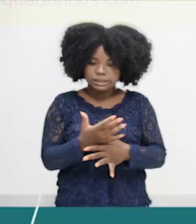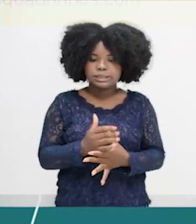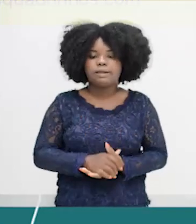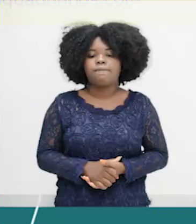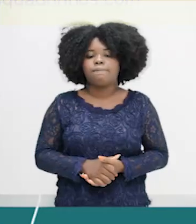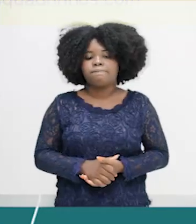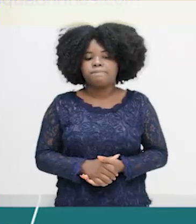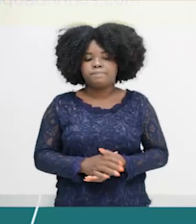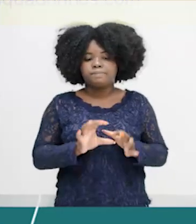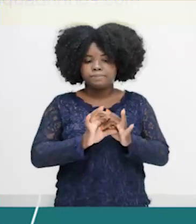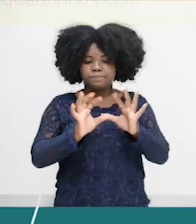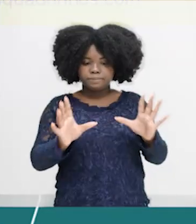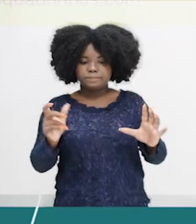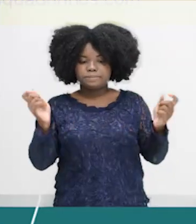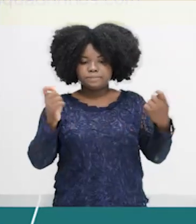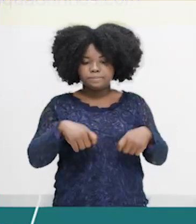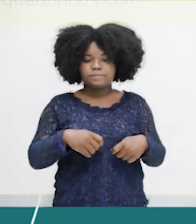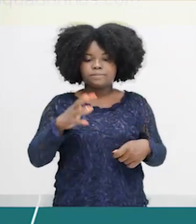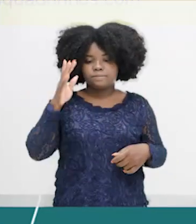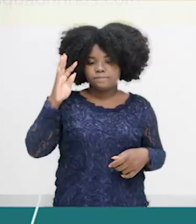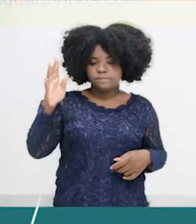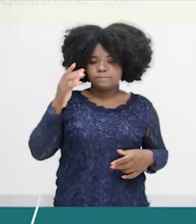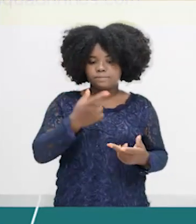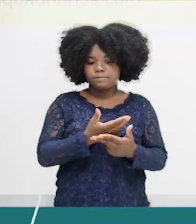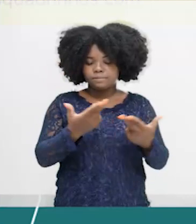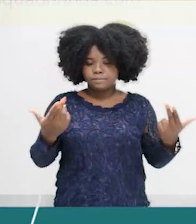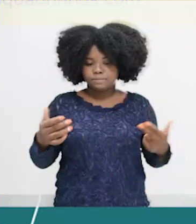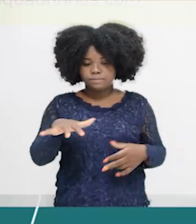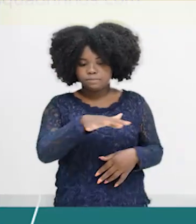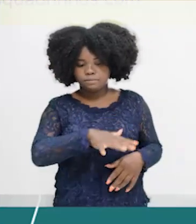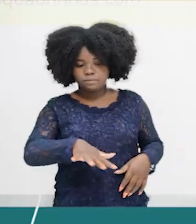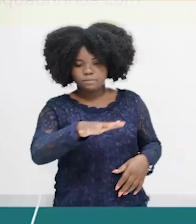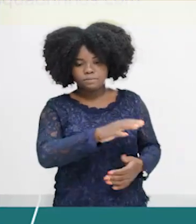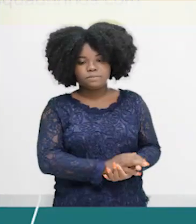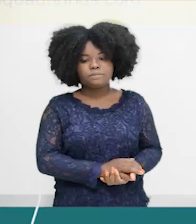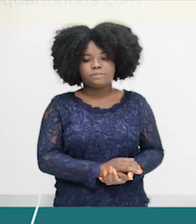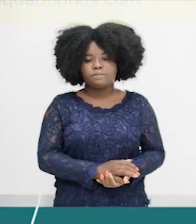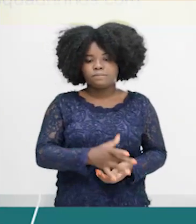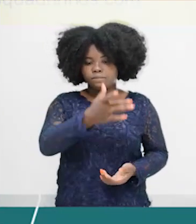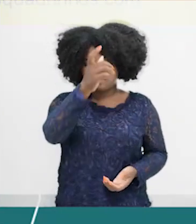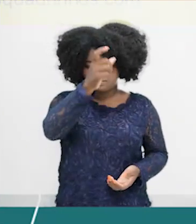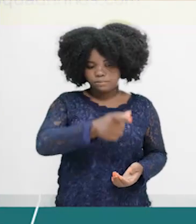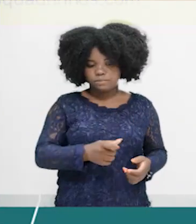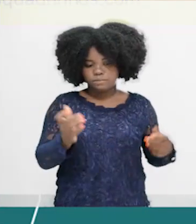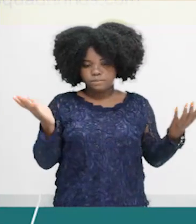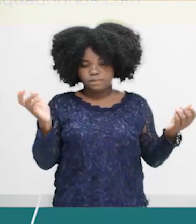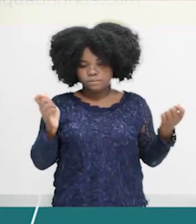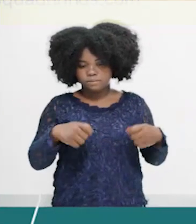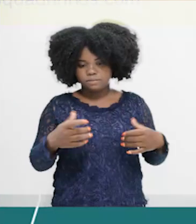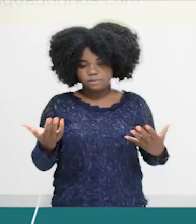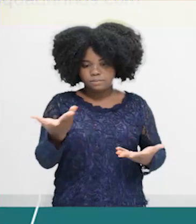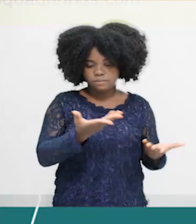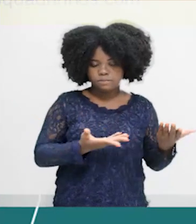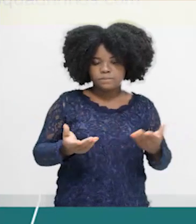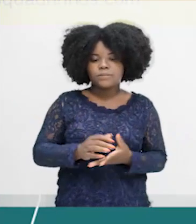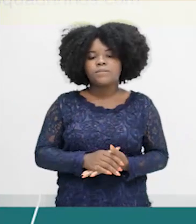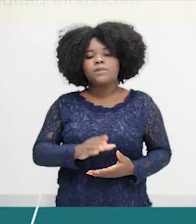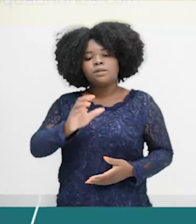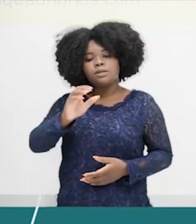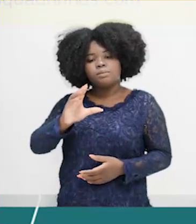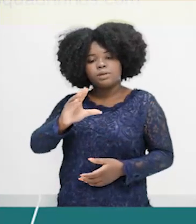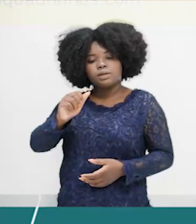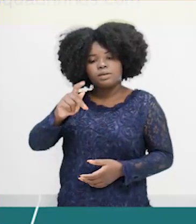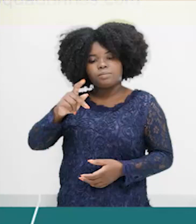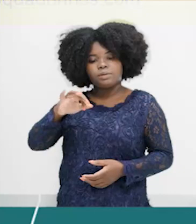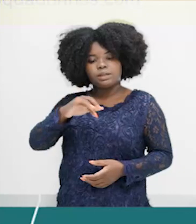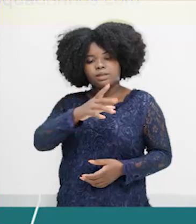permitem é justamente essa viagem por vários ambientes onde os personagens podem interagir com figuras reais. O Capitão América, que